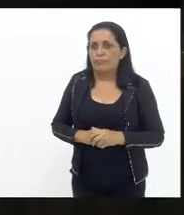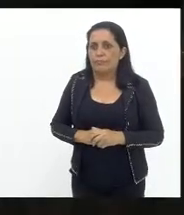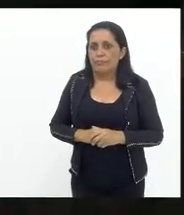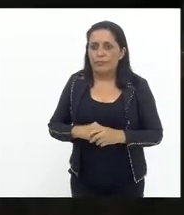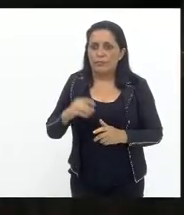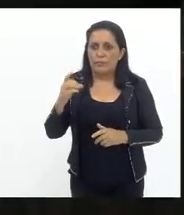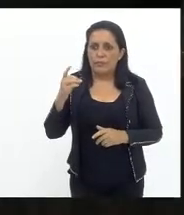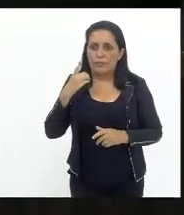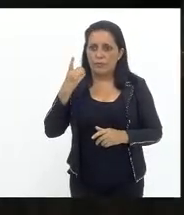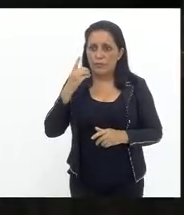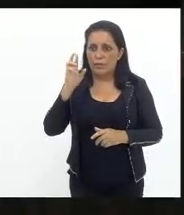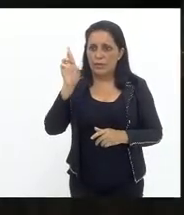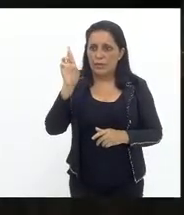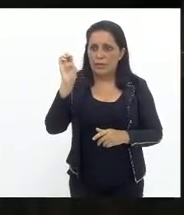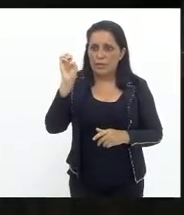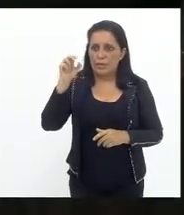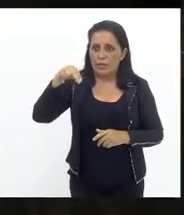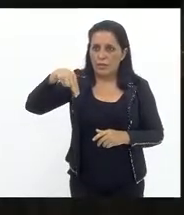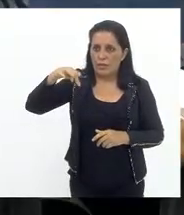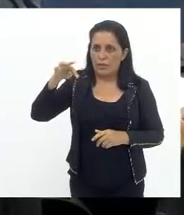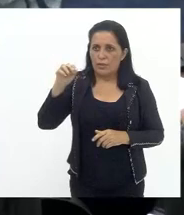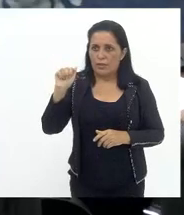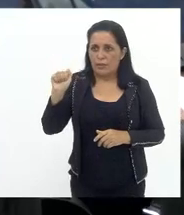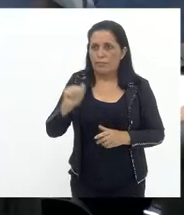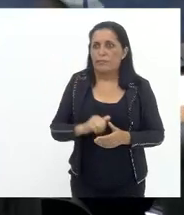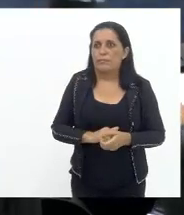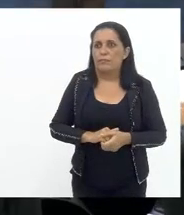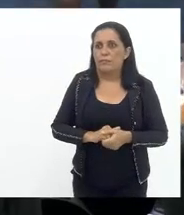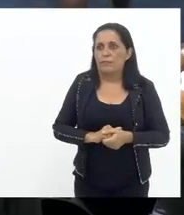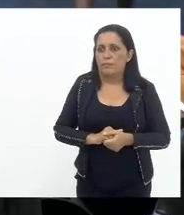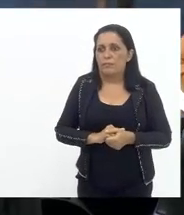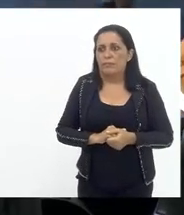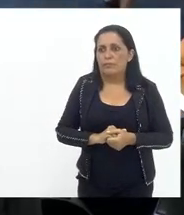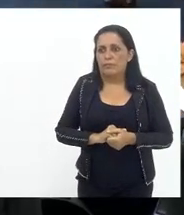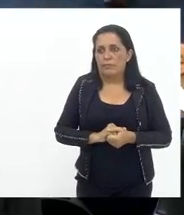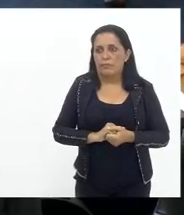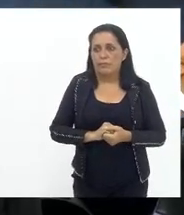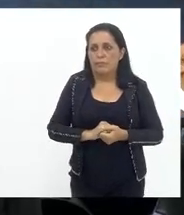Deputada Renata, para discutir.